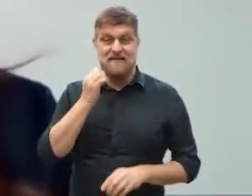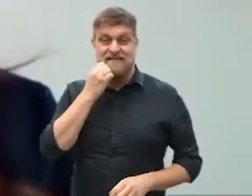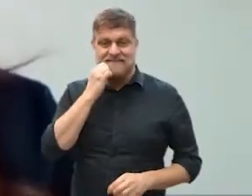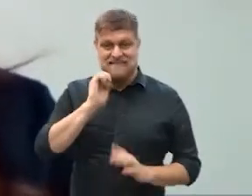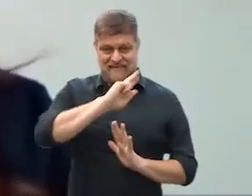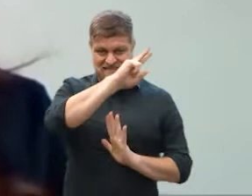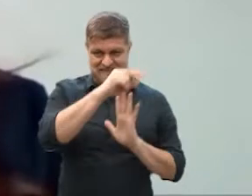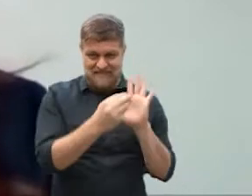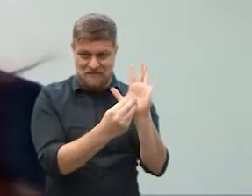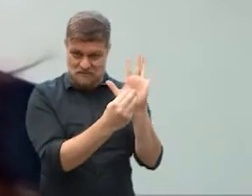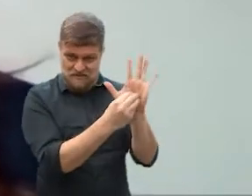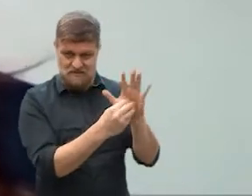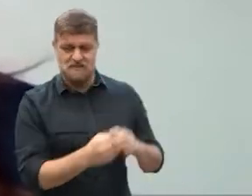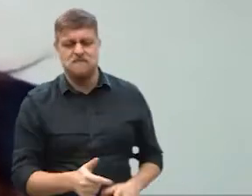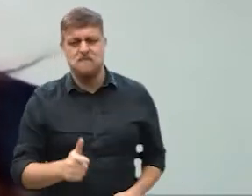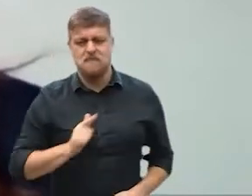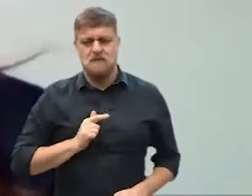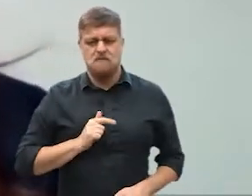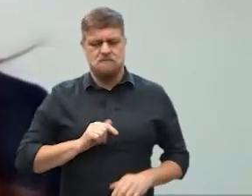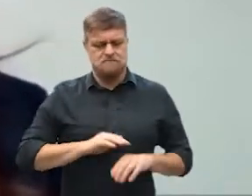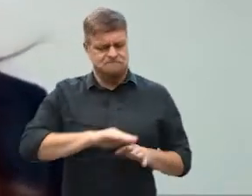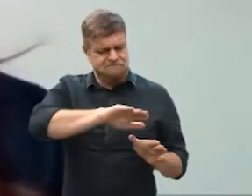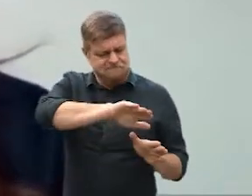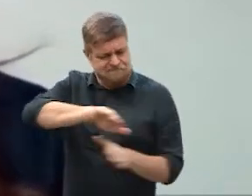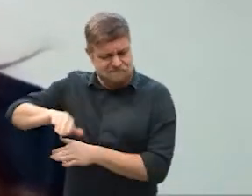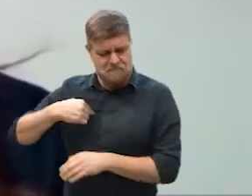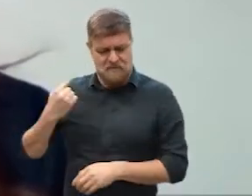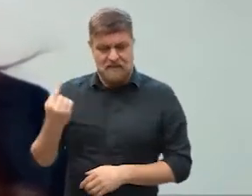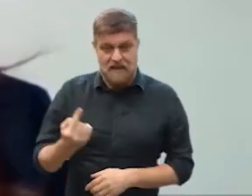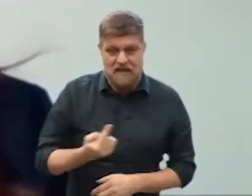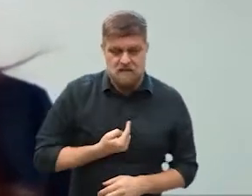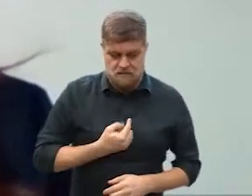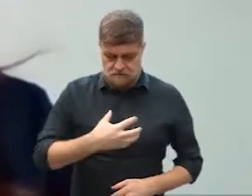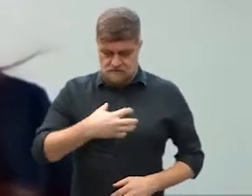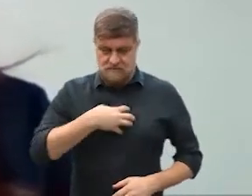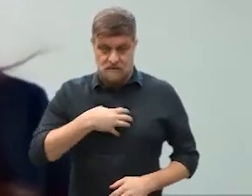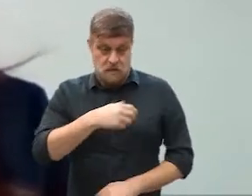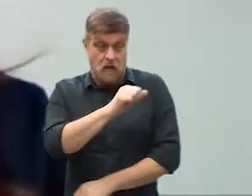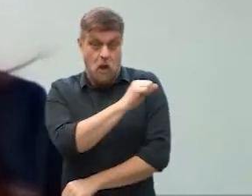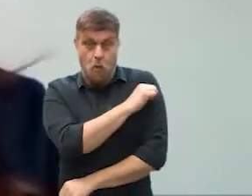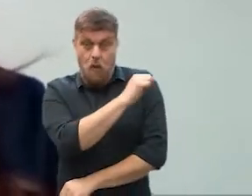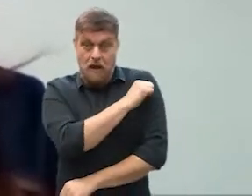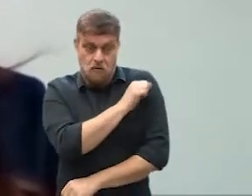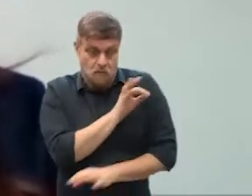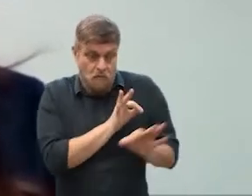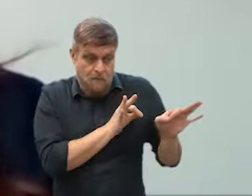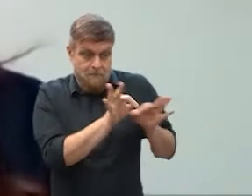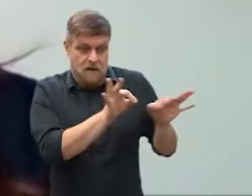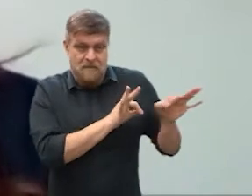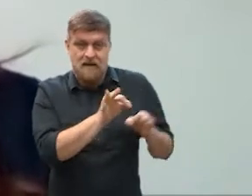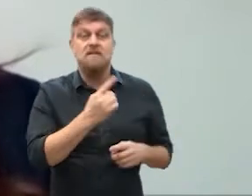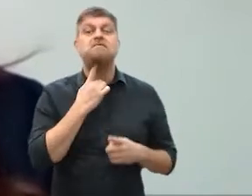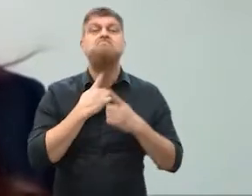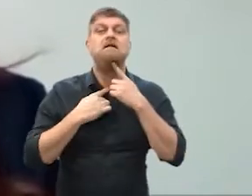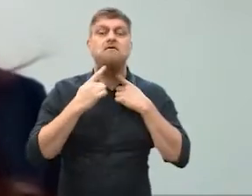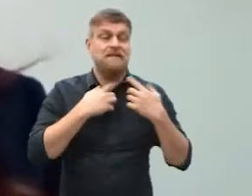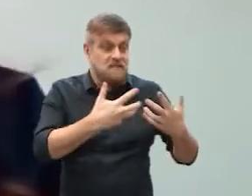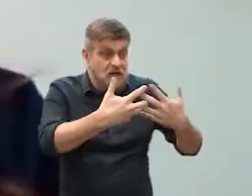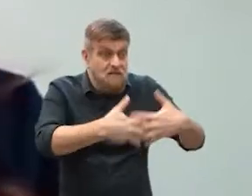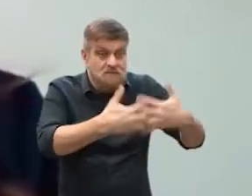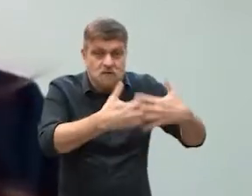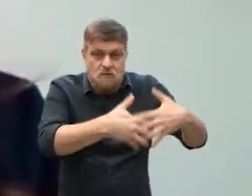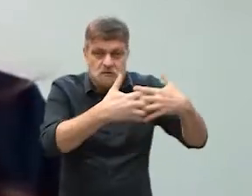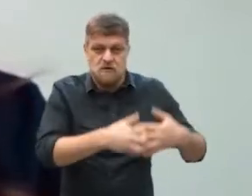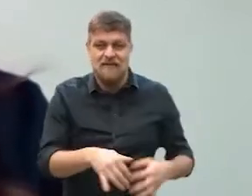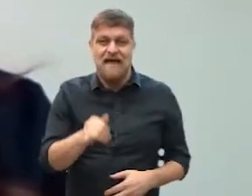da natureza, quando a gente sai disso, a gente vai e prepara o estudante de uma maneira muito mais otimizada, muito mais efetiva, né?